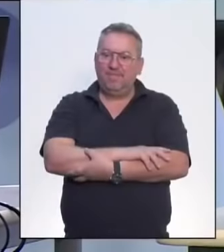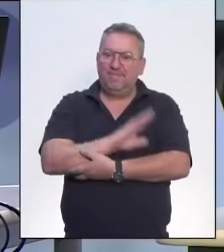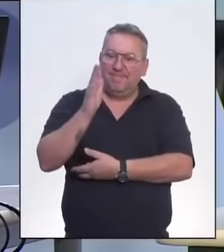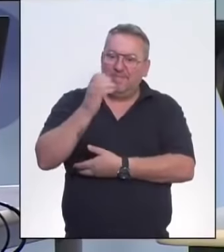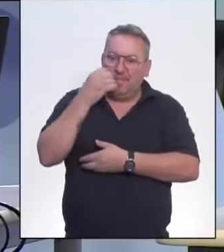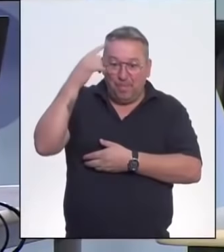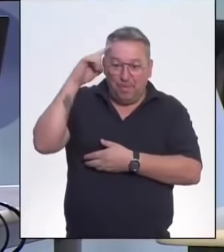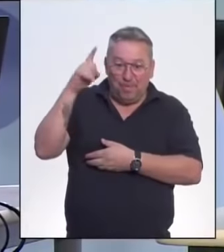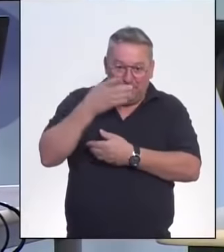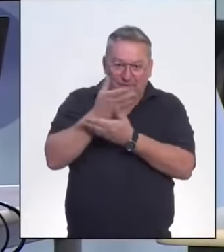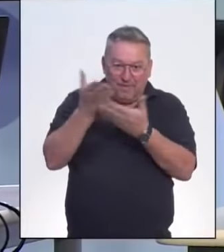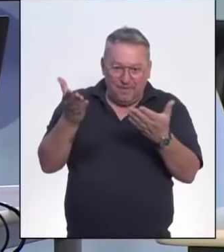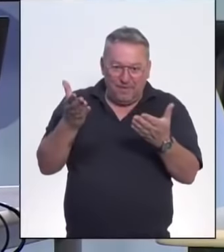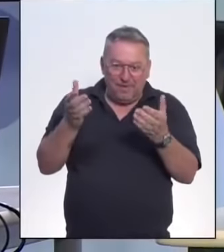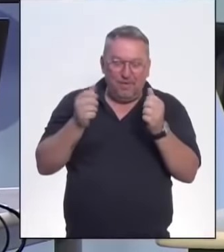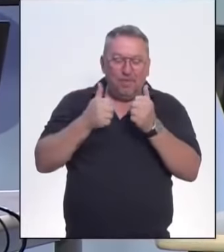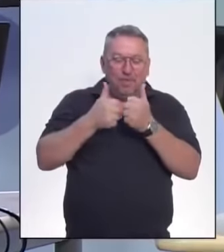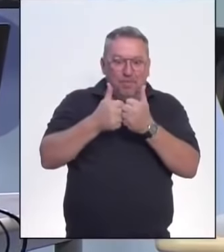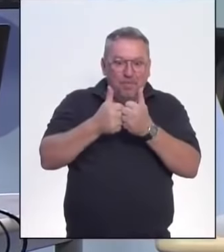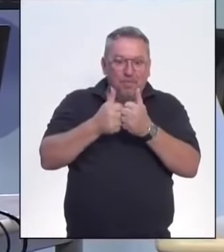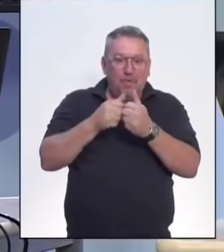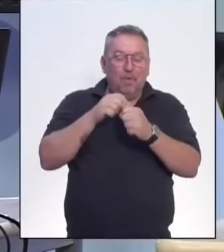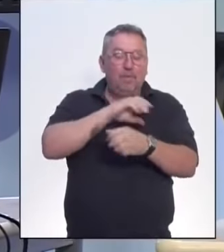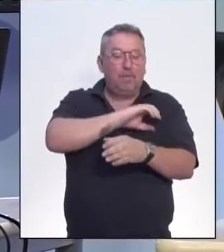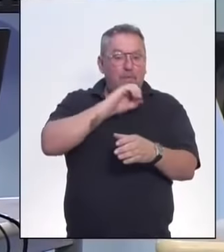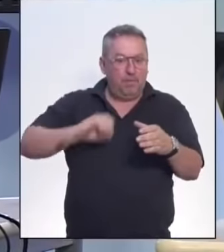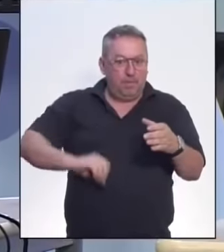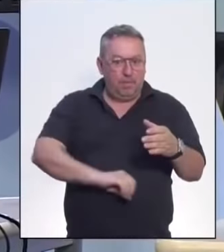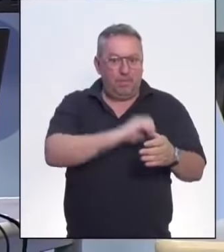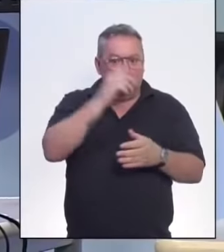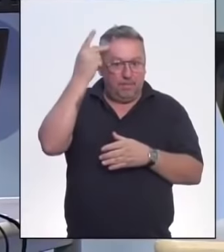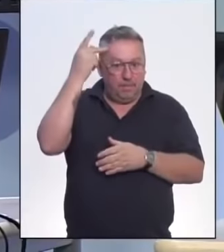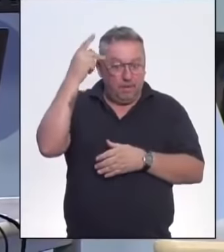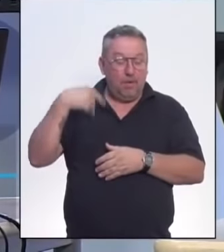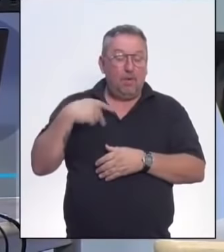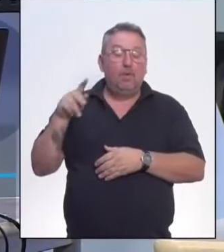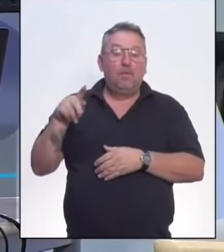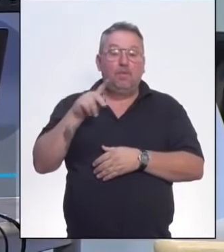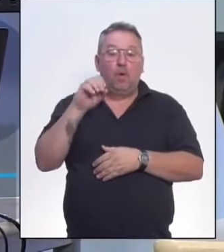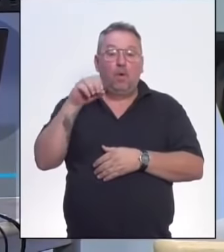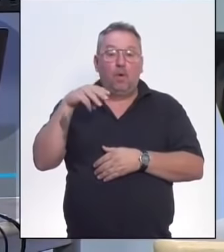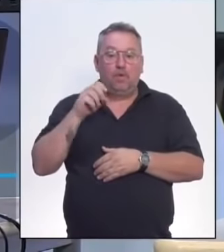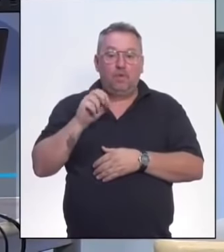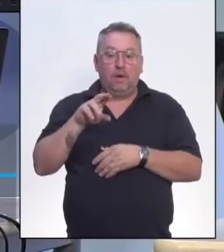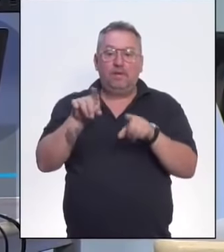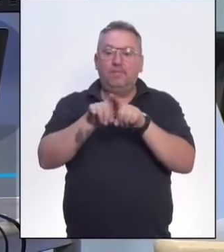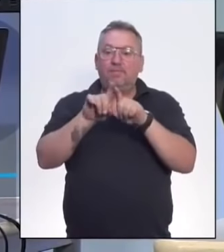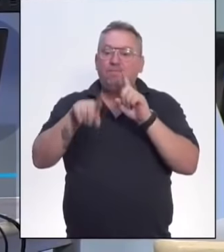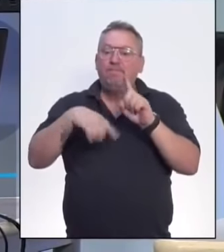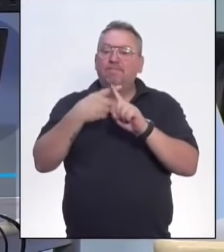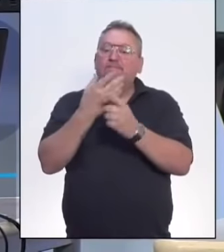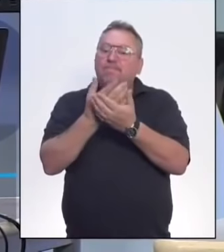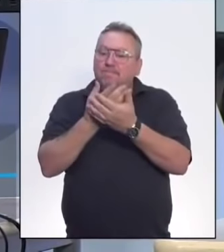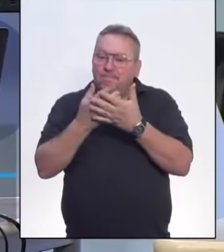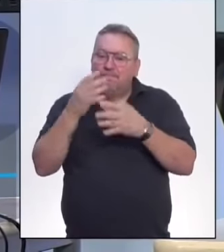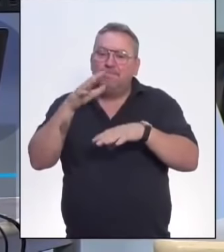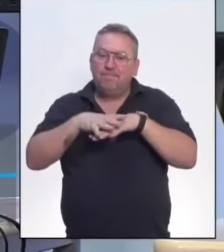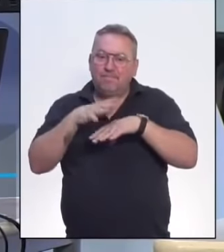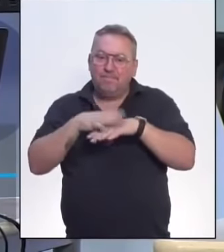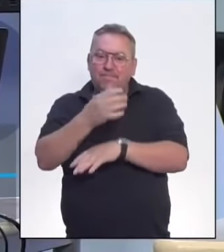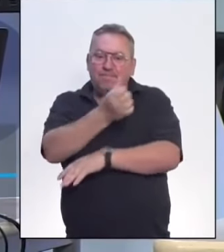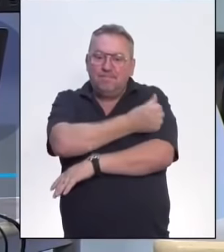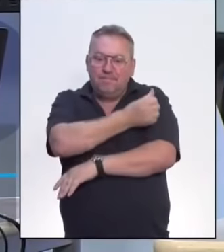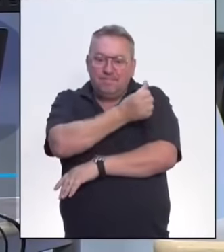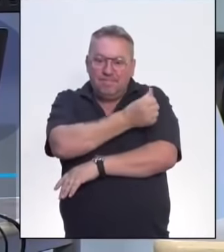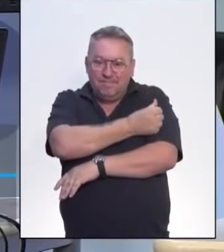Muito bom dia a você que nos acompanha pelo Centro de Mídias e Educação de São Paulo. Eu sou o professor Osmar. Estamos aqui para mais uma aula de matemática do 6º